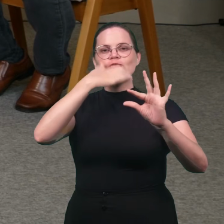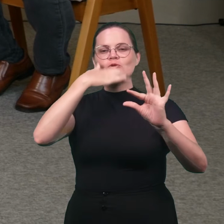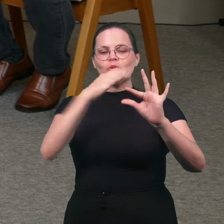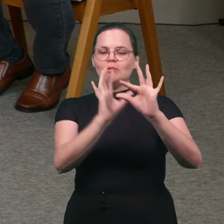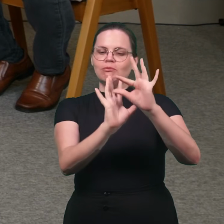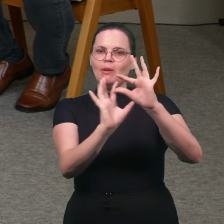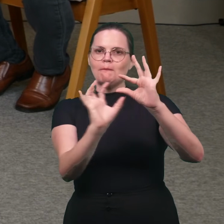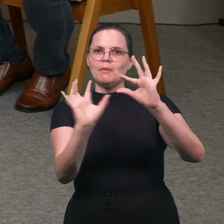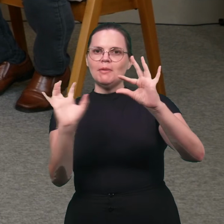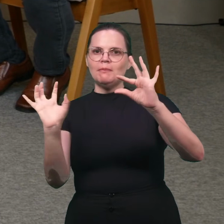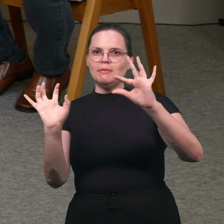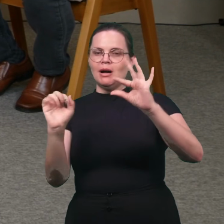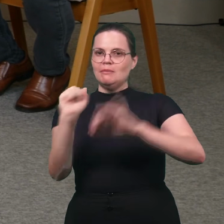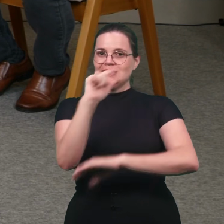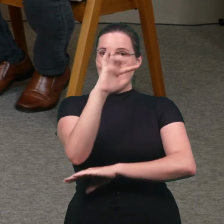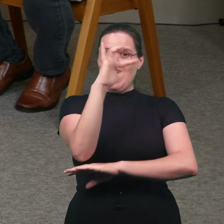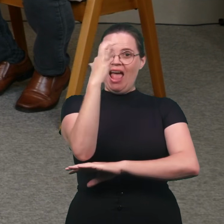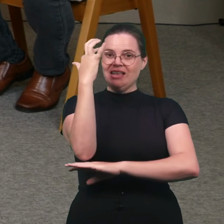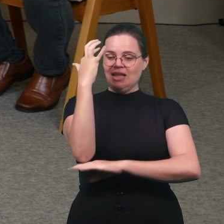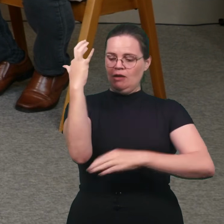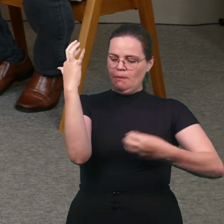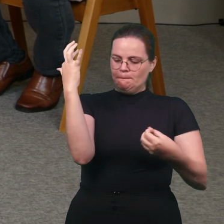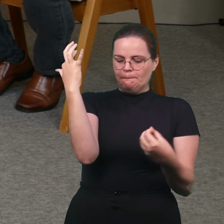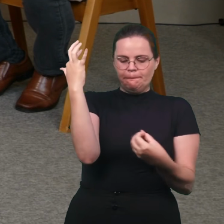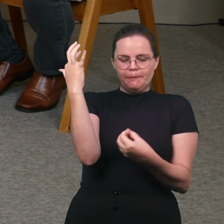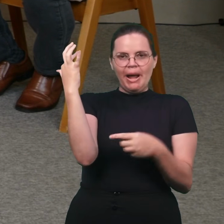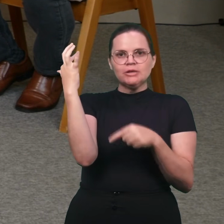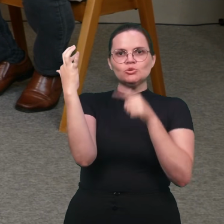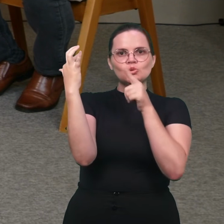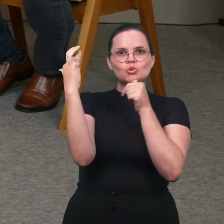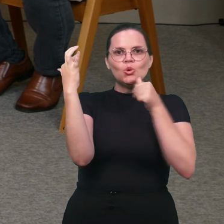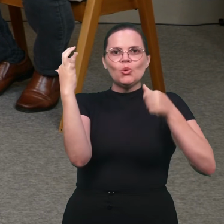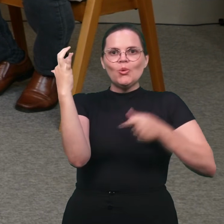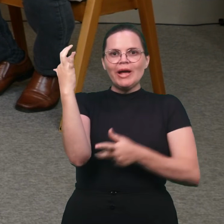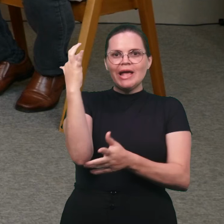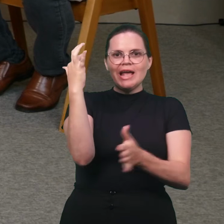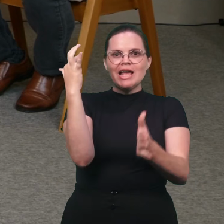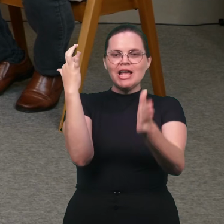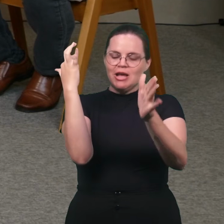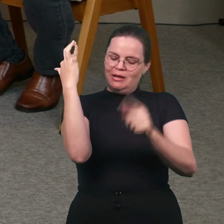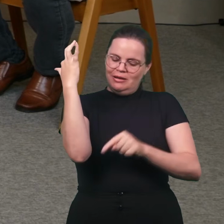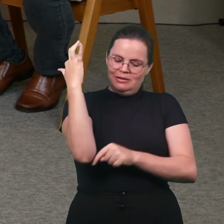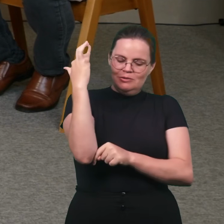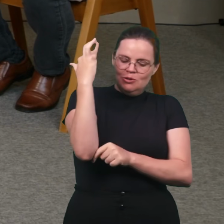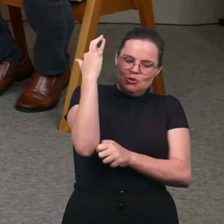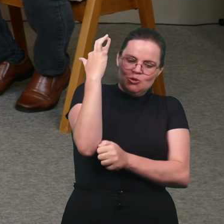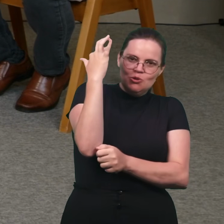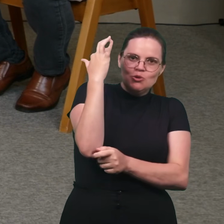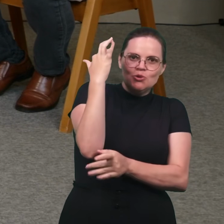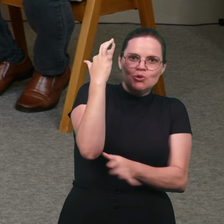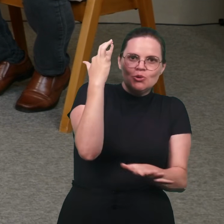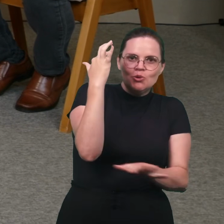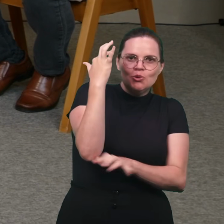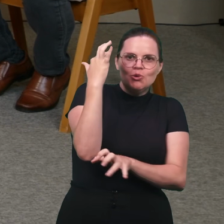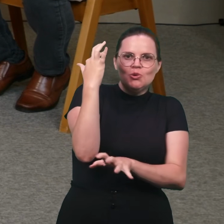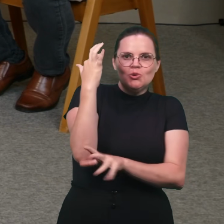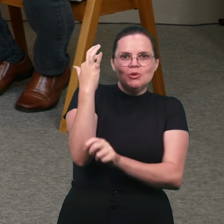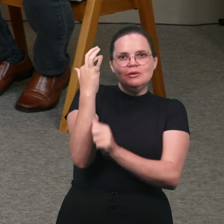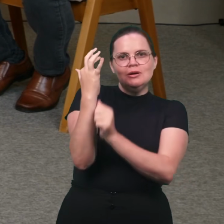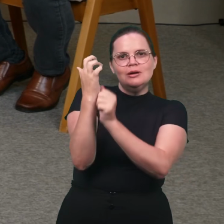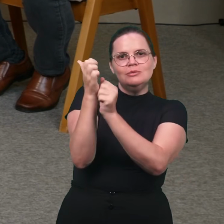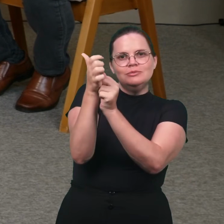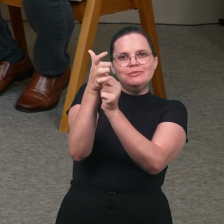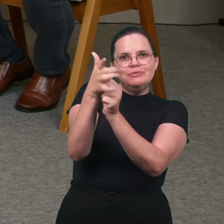fonte. É interessante, muito interessante, né, pastor Arley, que o Senhor Jesus comparado a esse